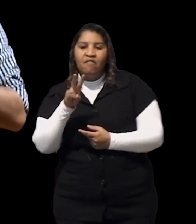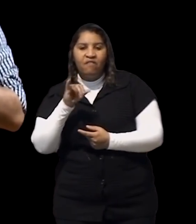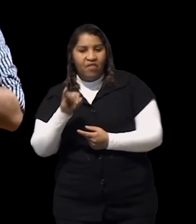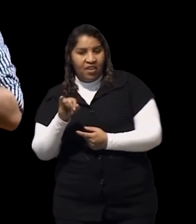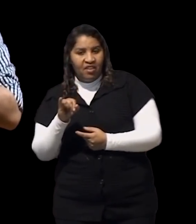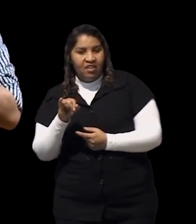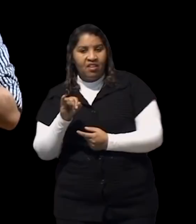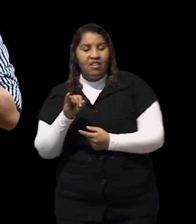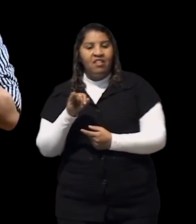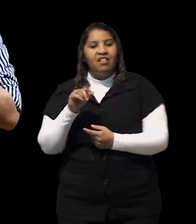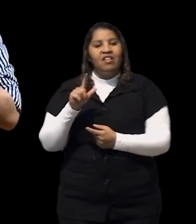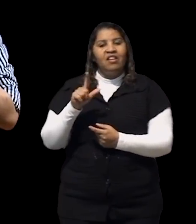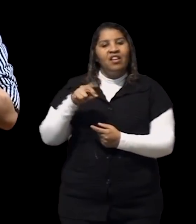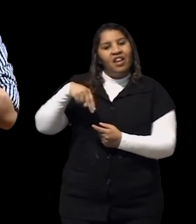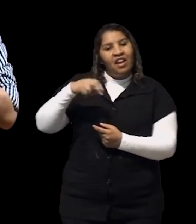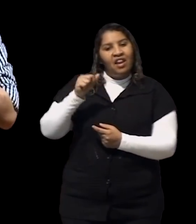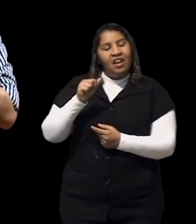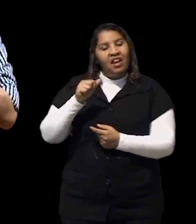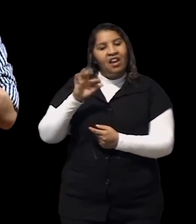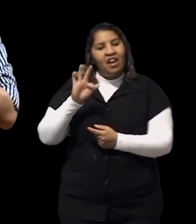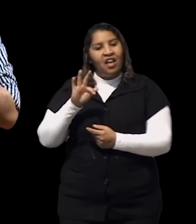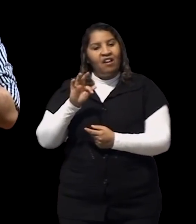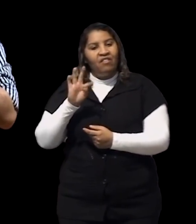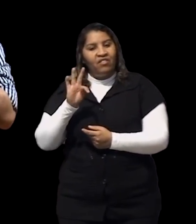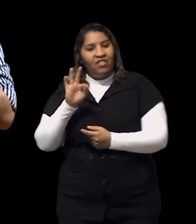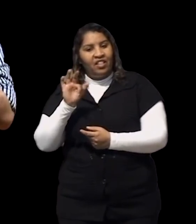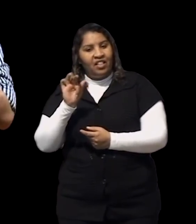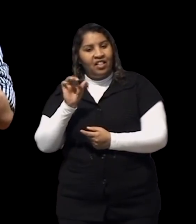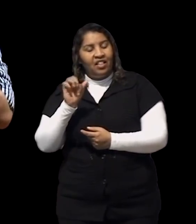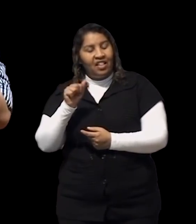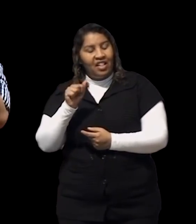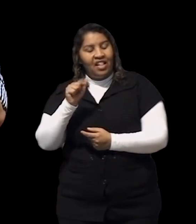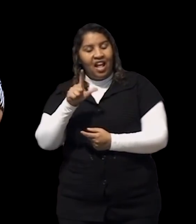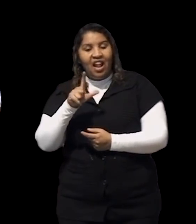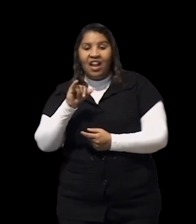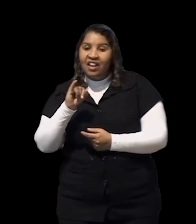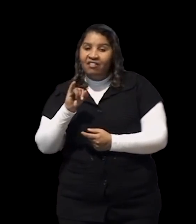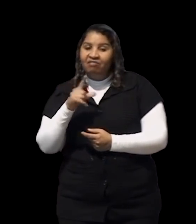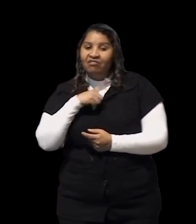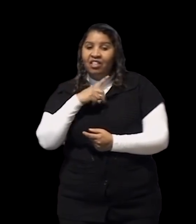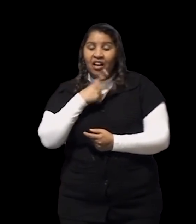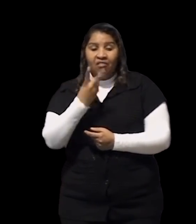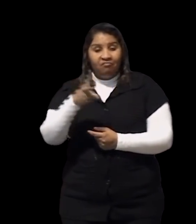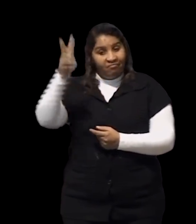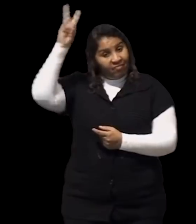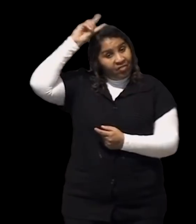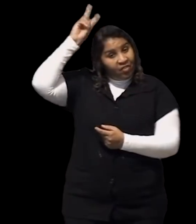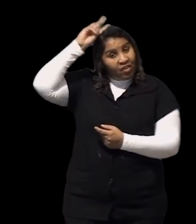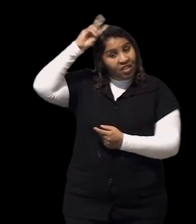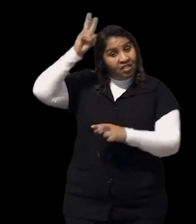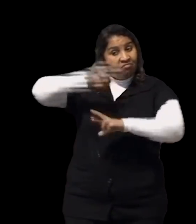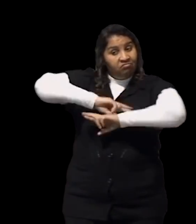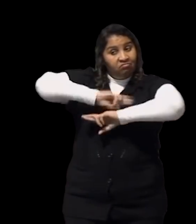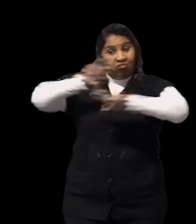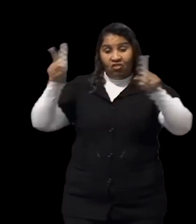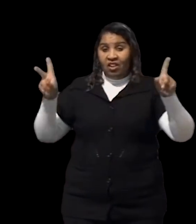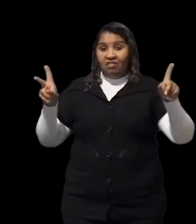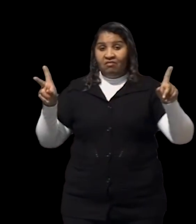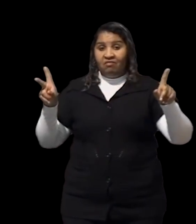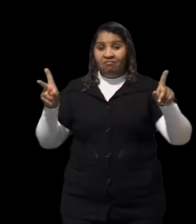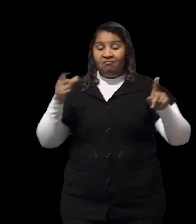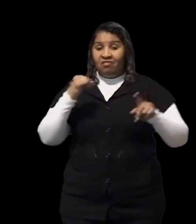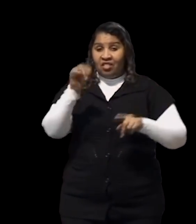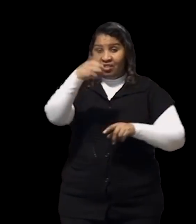encontra 12 filhos o que tem duas vocações diferentes se você ler com calma